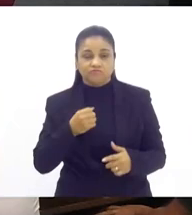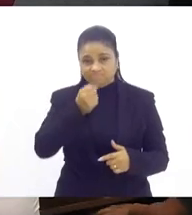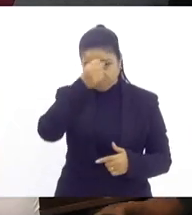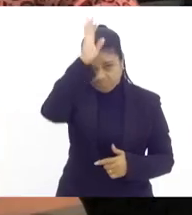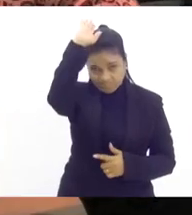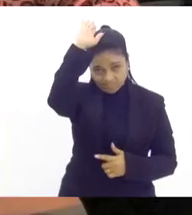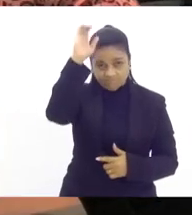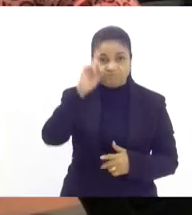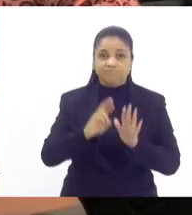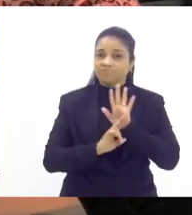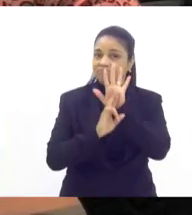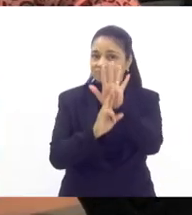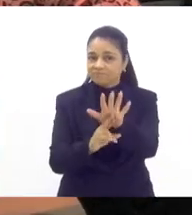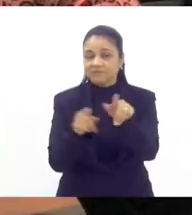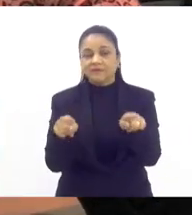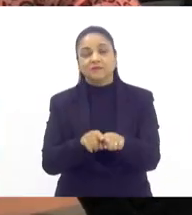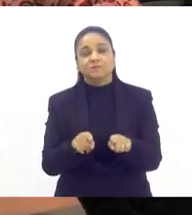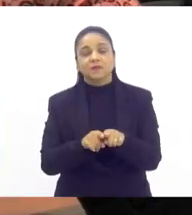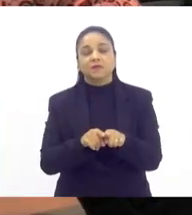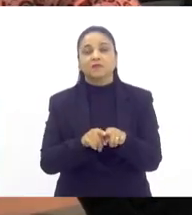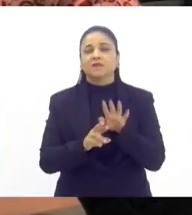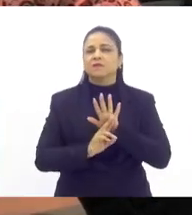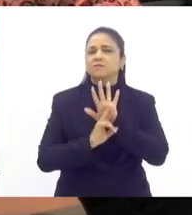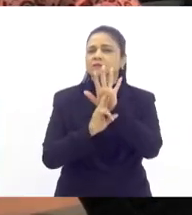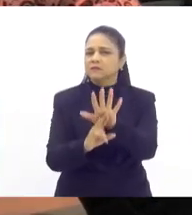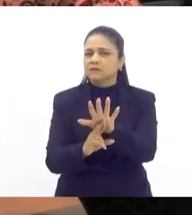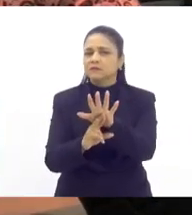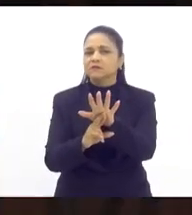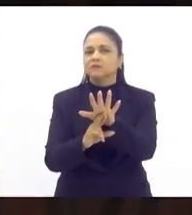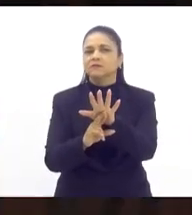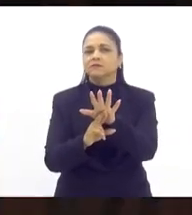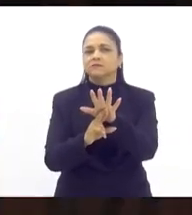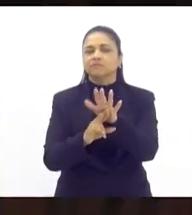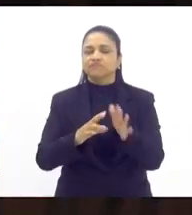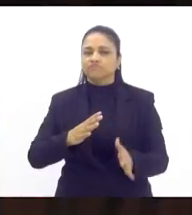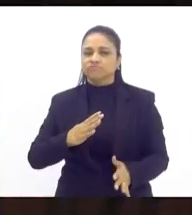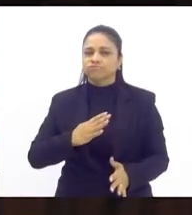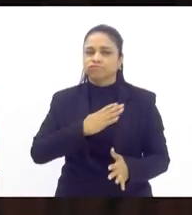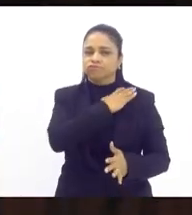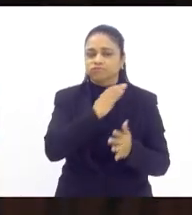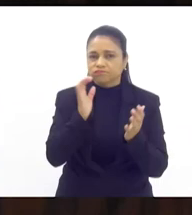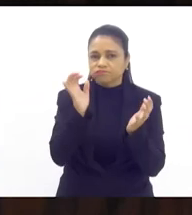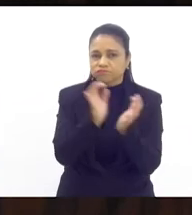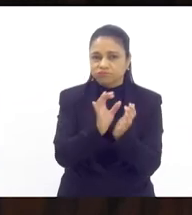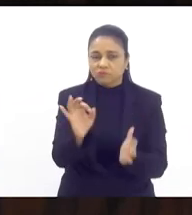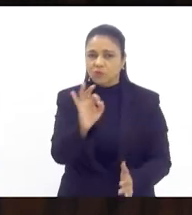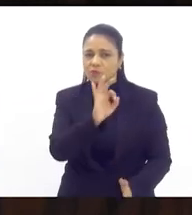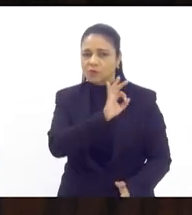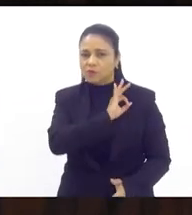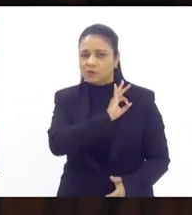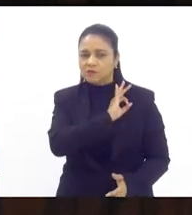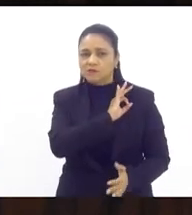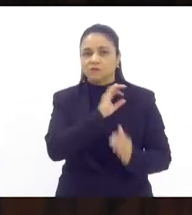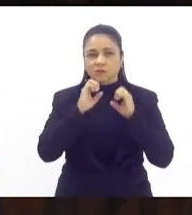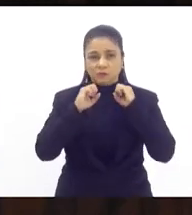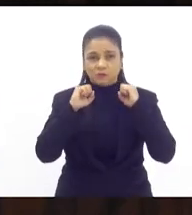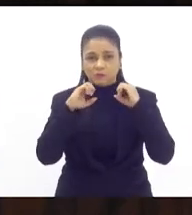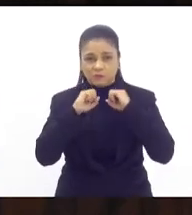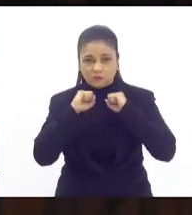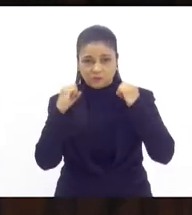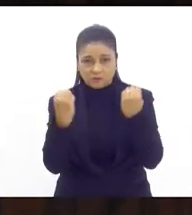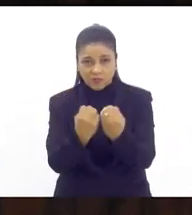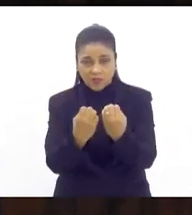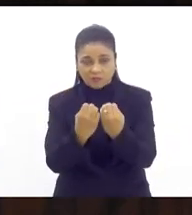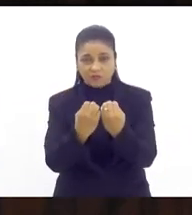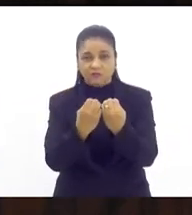e o representante também do do batalhão que faz o policiamento no estádio nos Estados